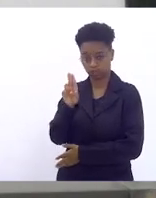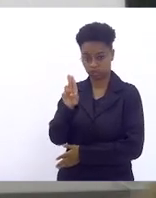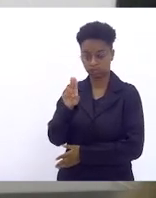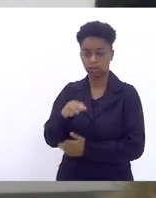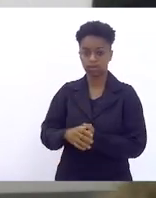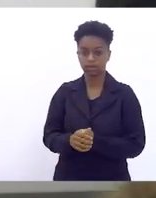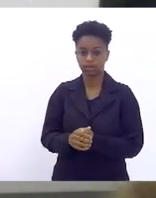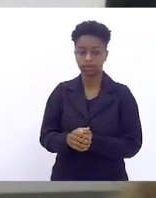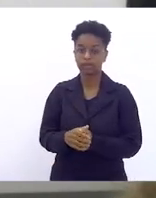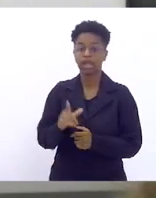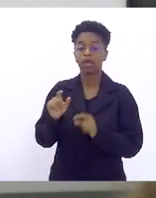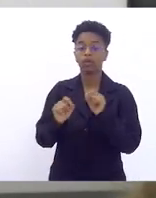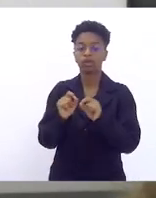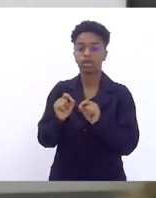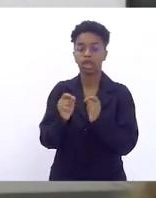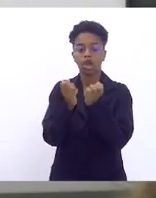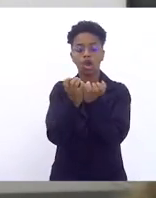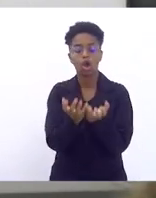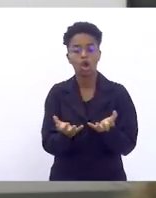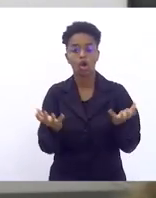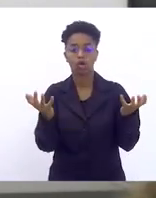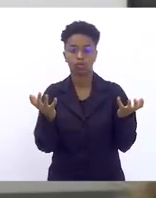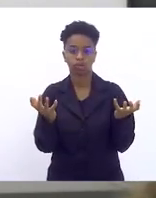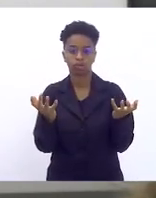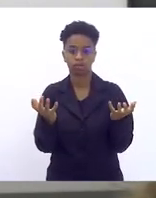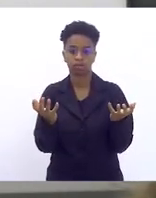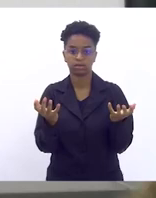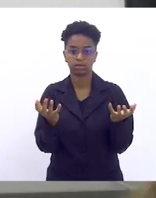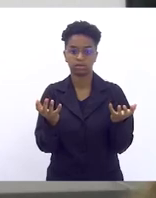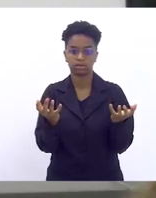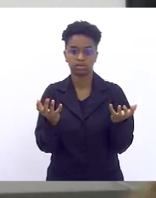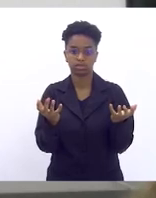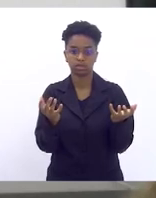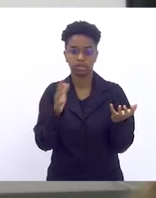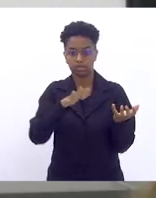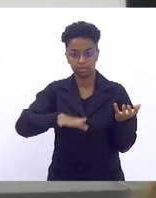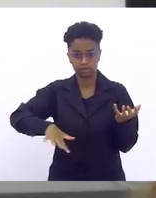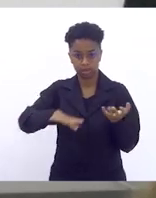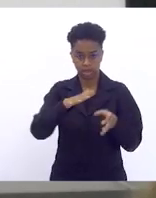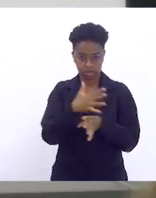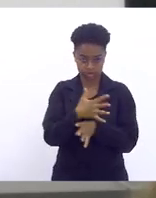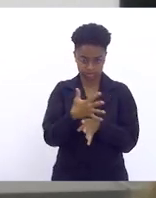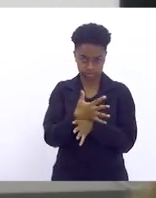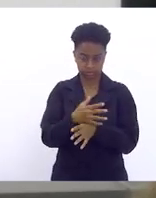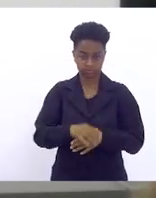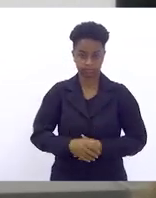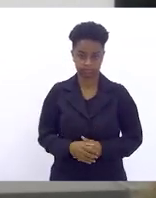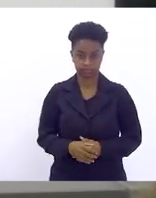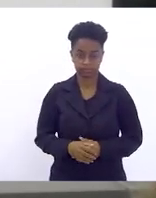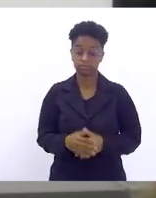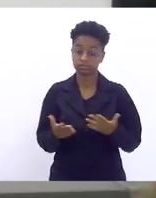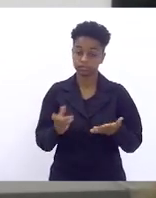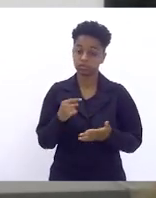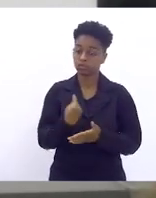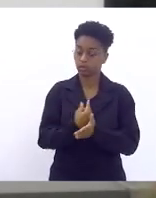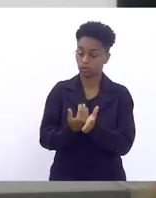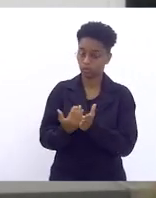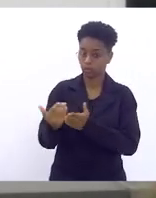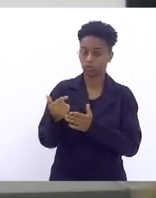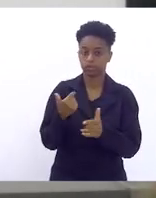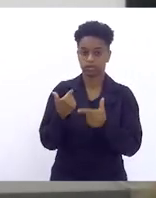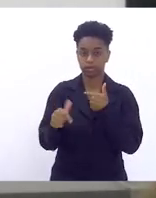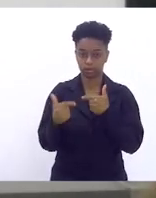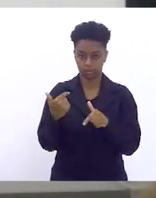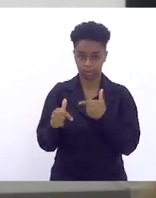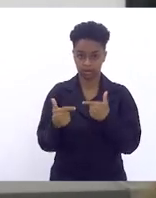que são as hortas em ter pele urbanas nós começamos um trabalho